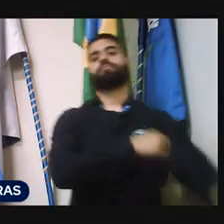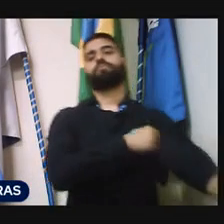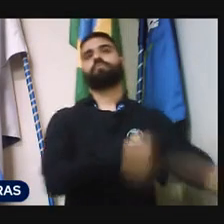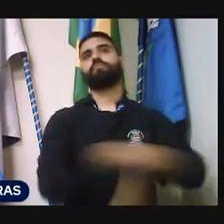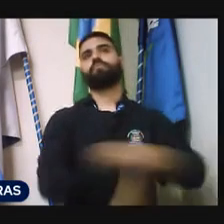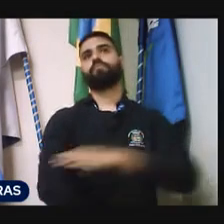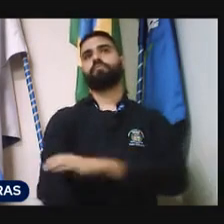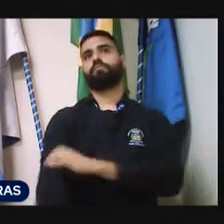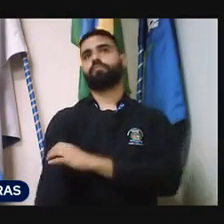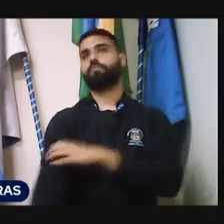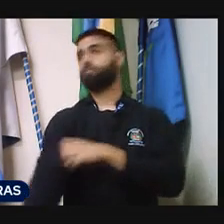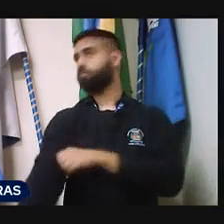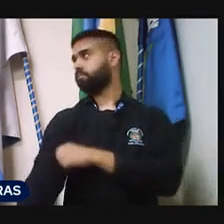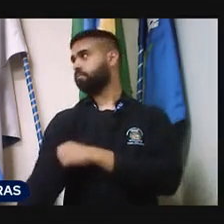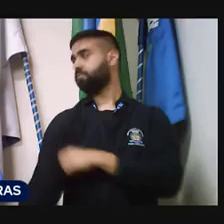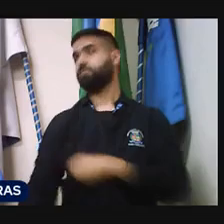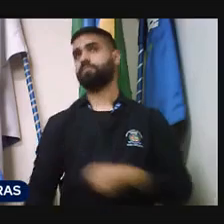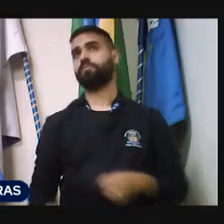Oi